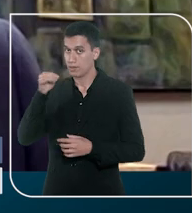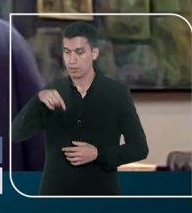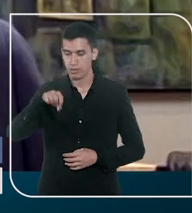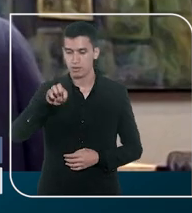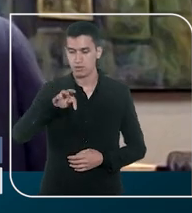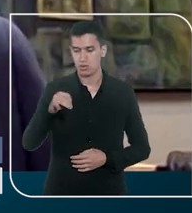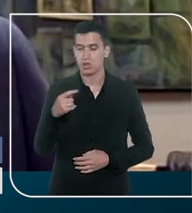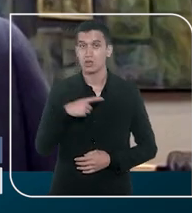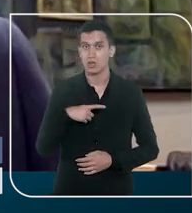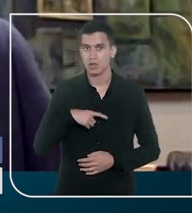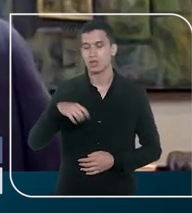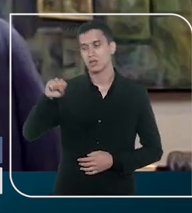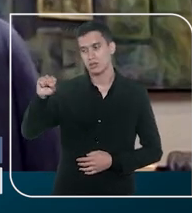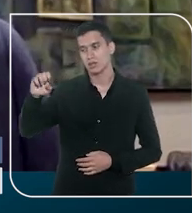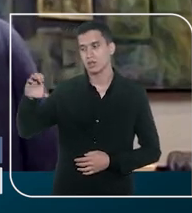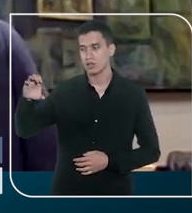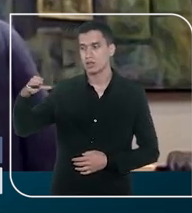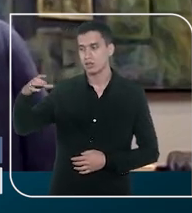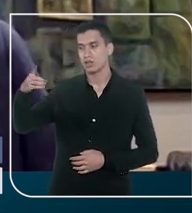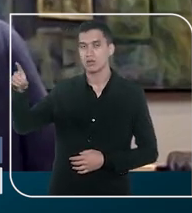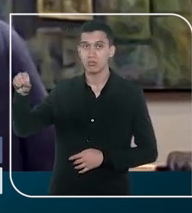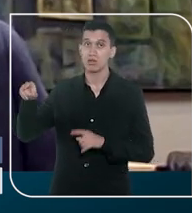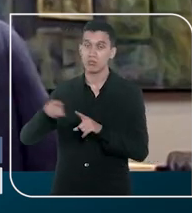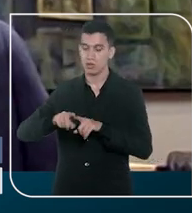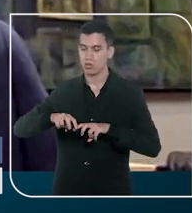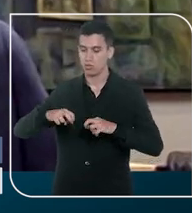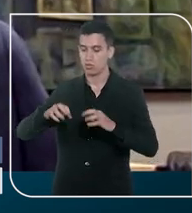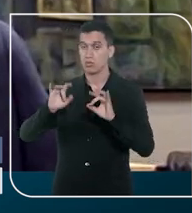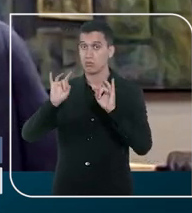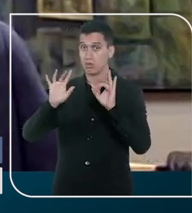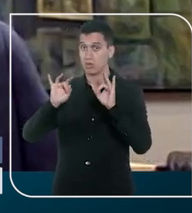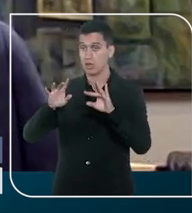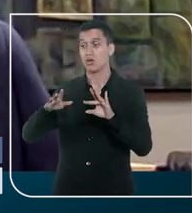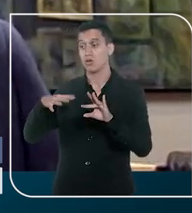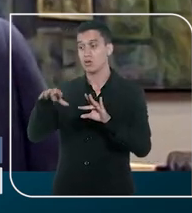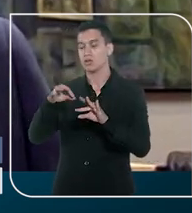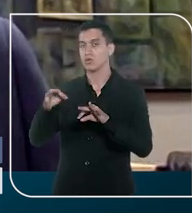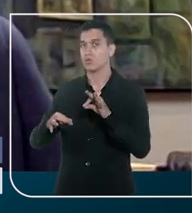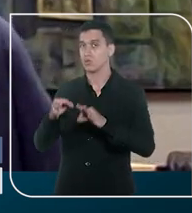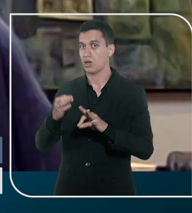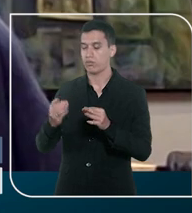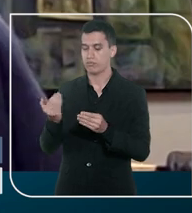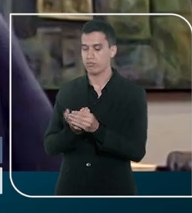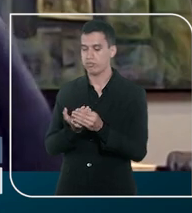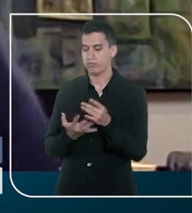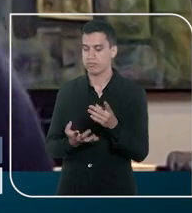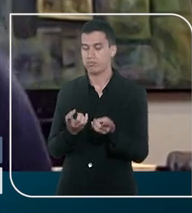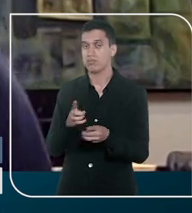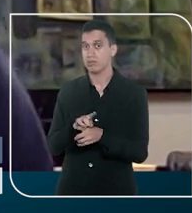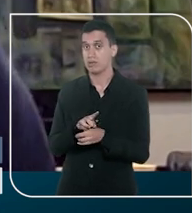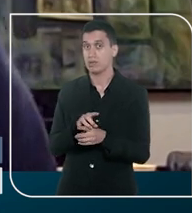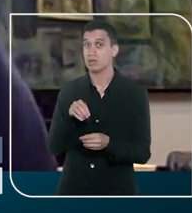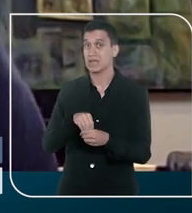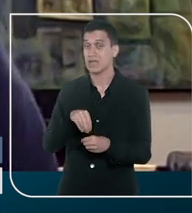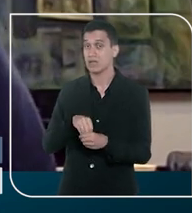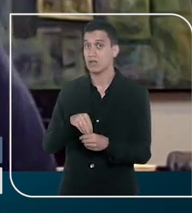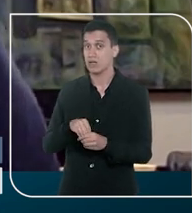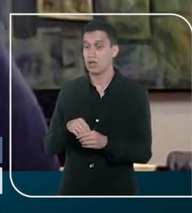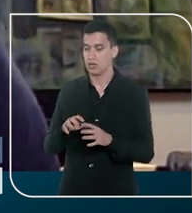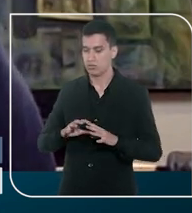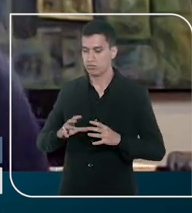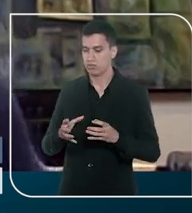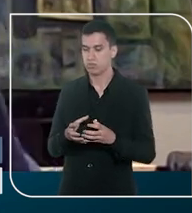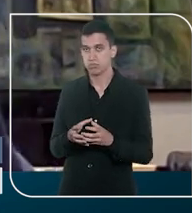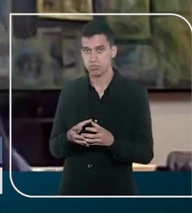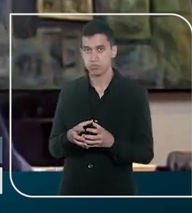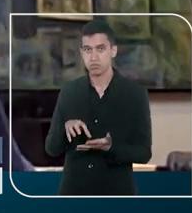especial, onde são protocolados os embargos de divergência, de acordo com o órgão ou do tribunal